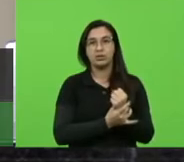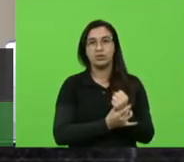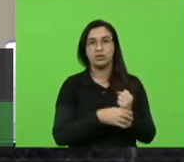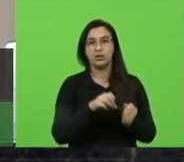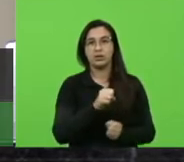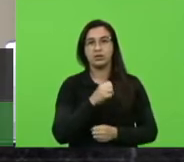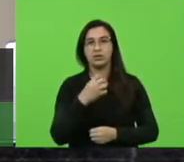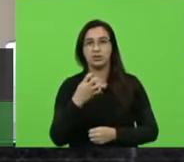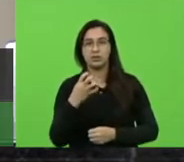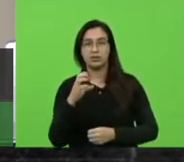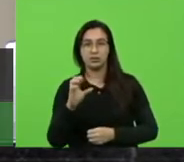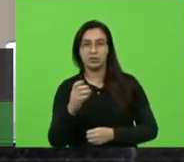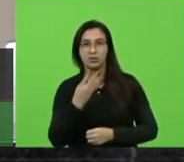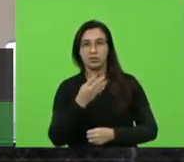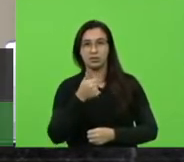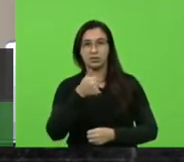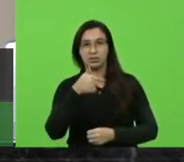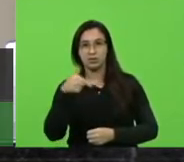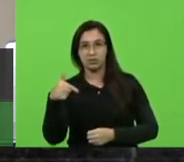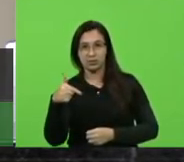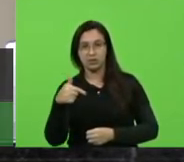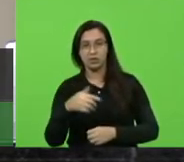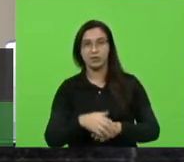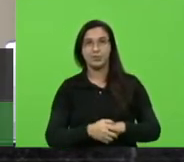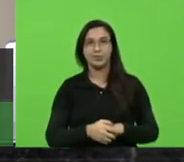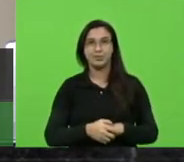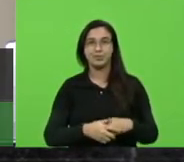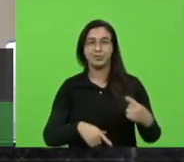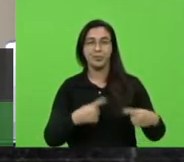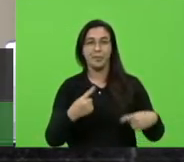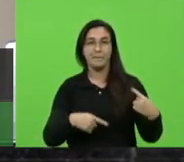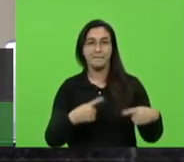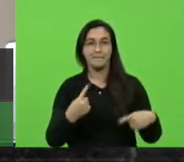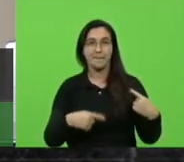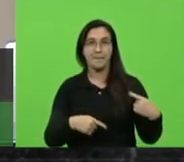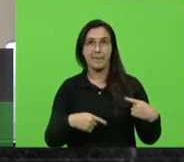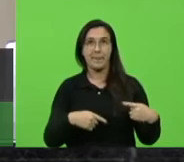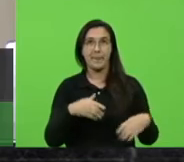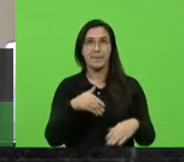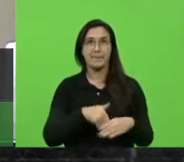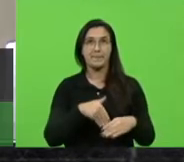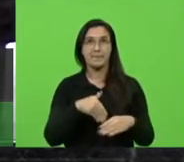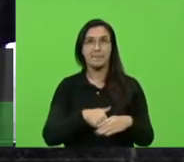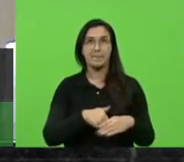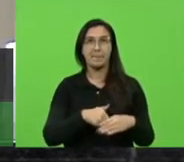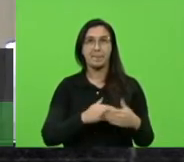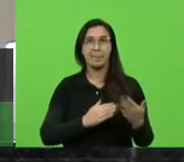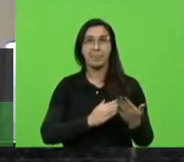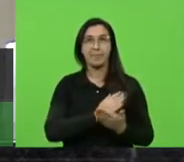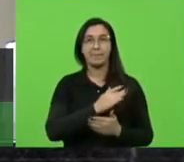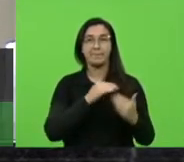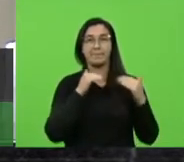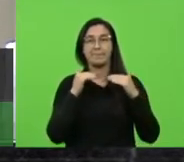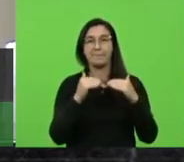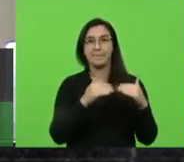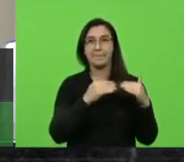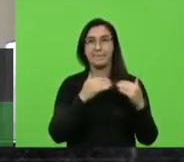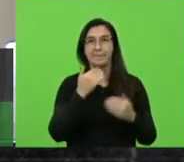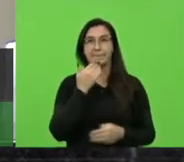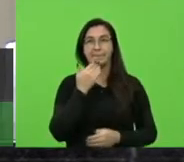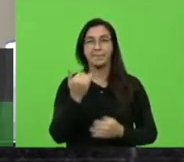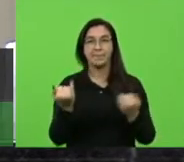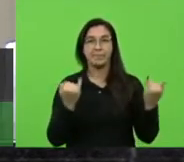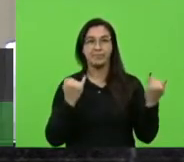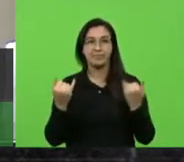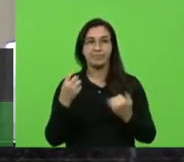Em discussão. Não havendo quem queira discutir, em votação. Deputados que aprovam, permaneçam como se encontram. Aprovado por unanimidade. Pedido de